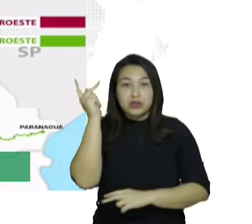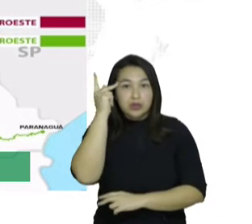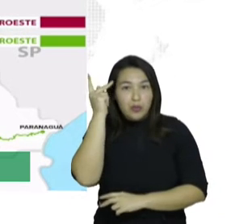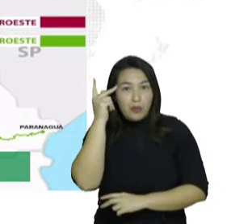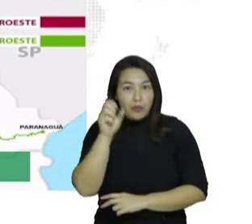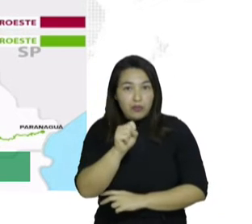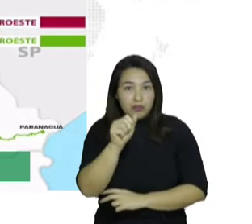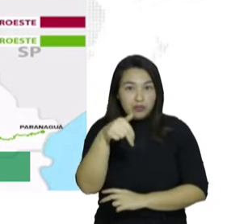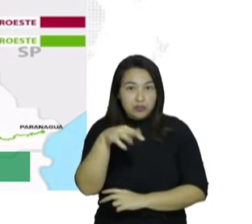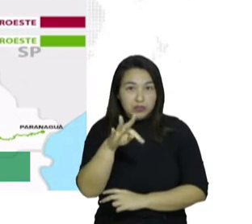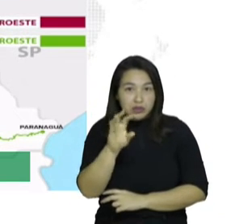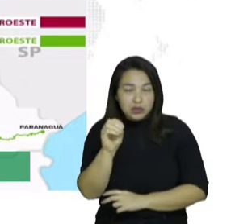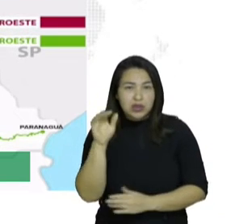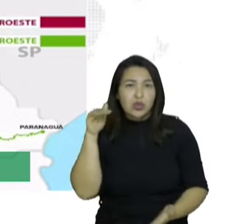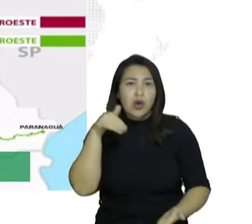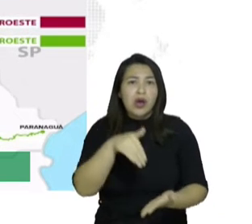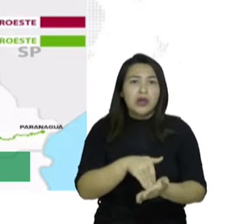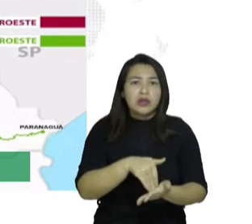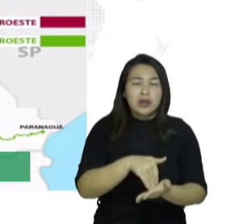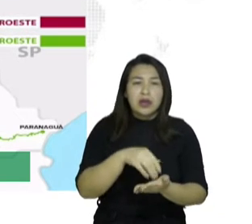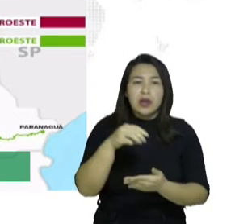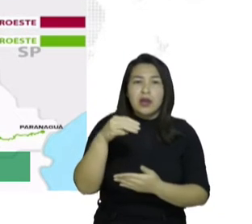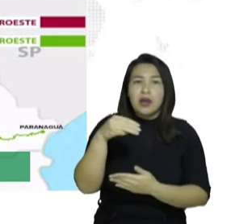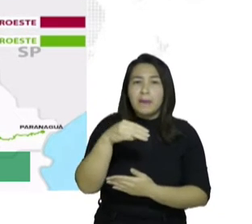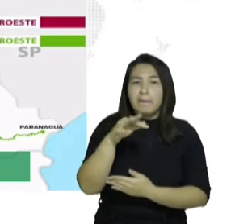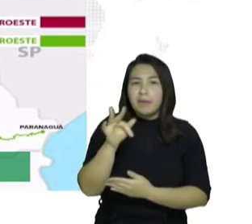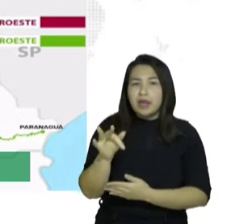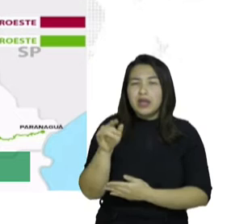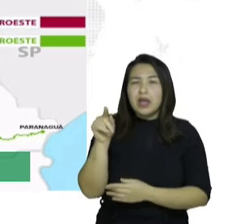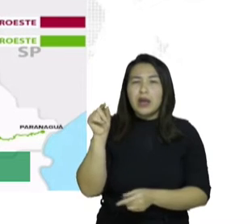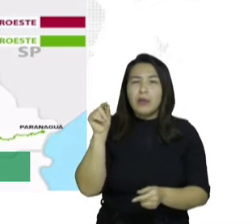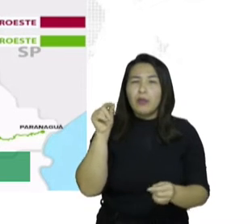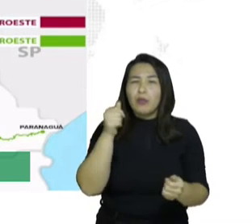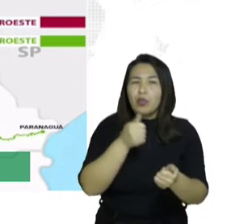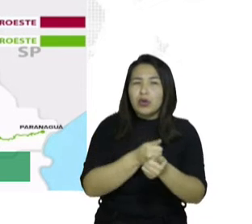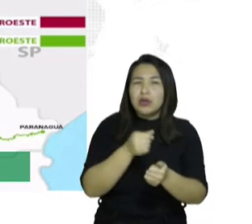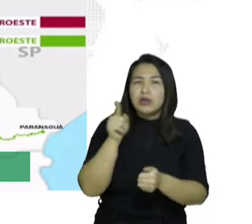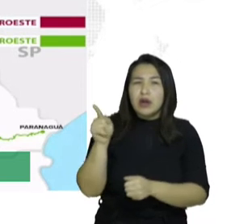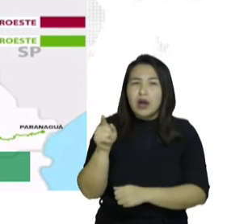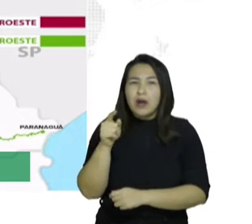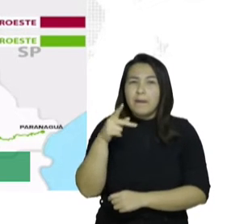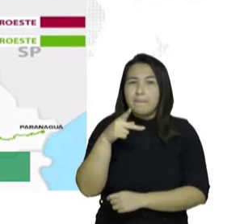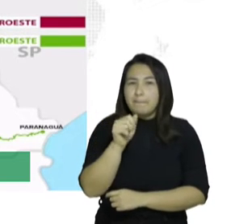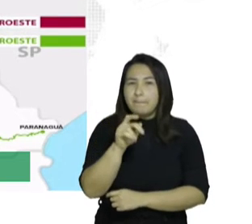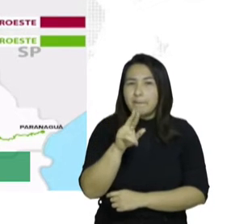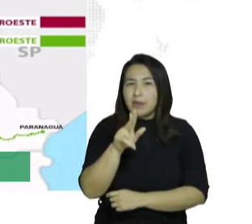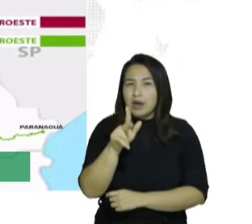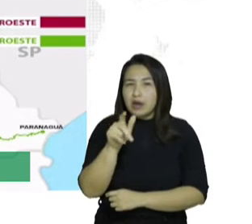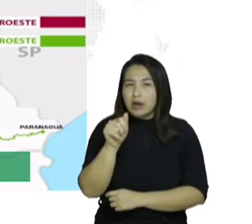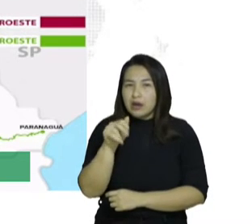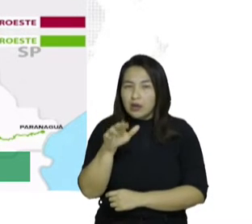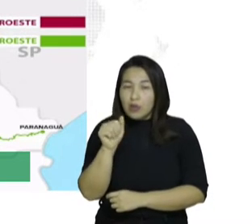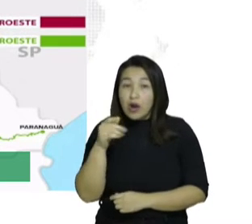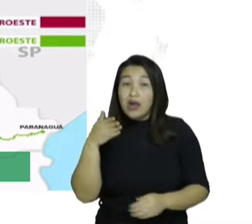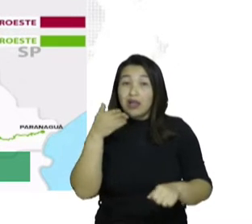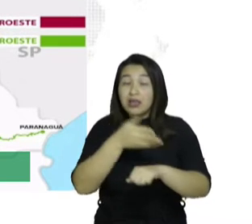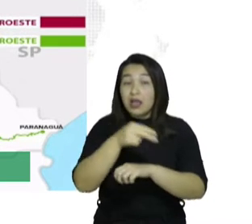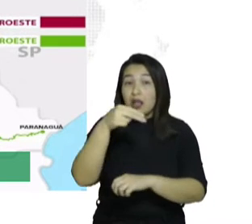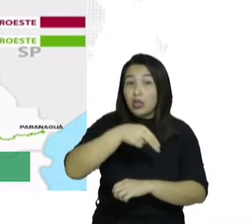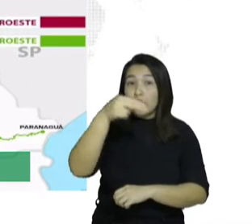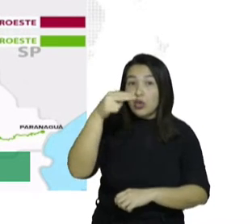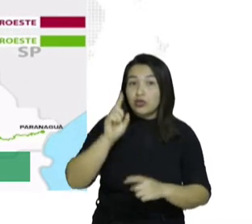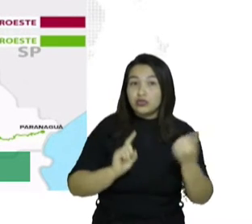até Campo Grande Mato Grosso do Sul vai até o Porto Murtinho na divisa com o Paraguai e vai até o norte do Chile antofagasta